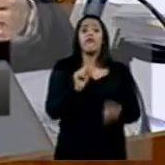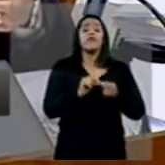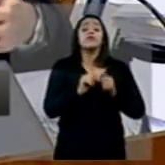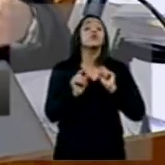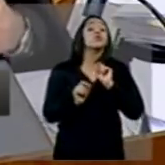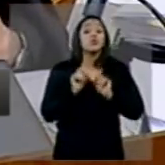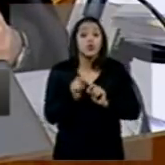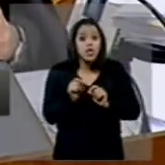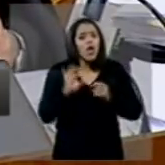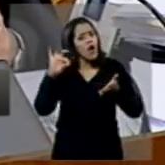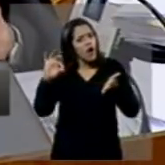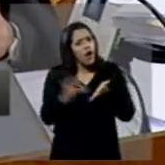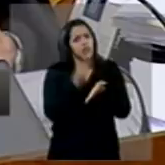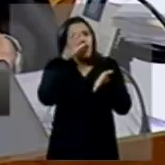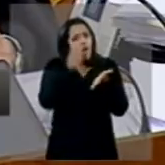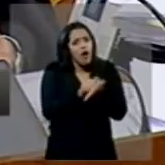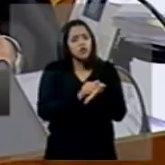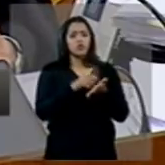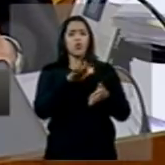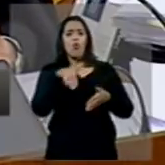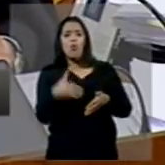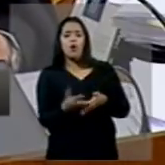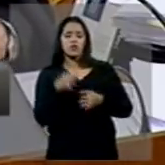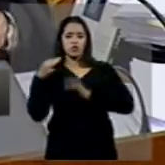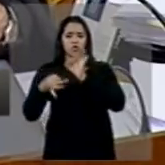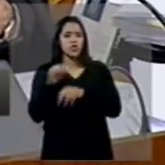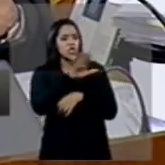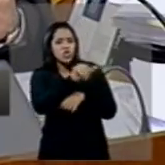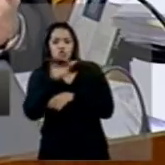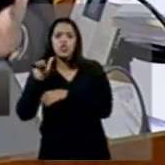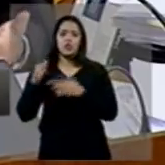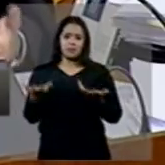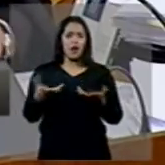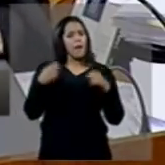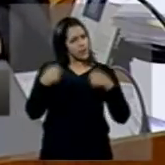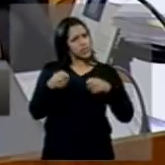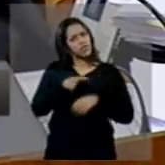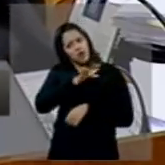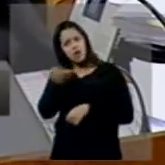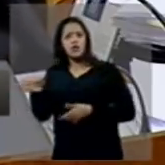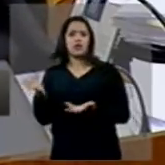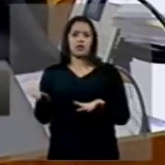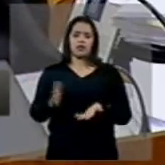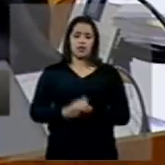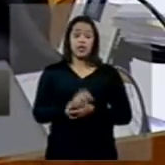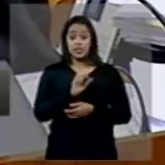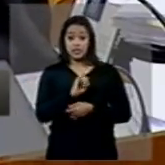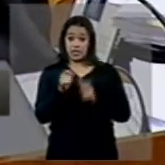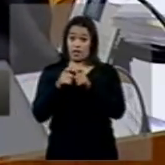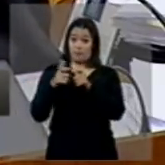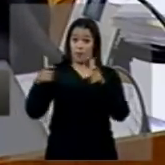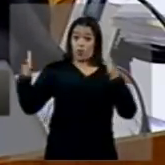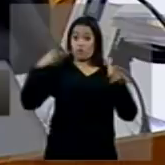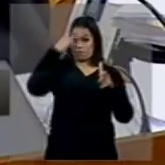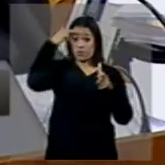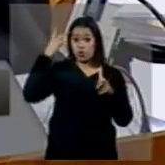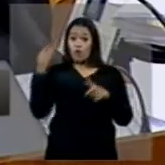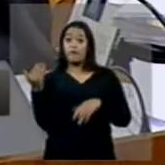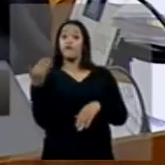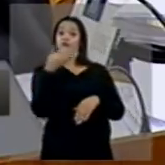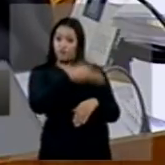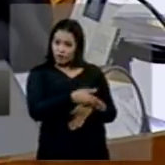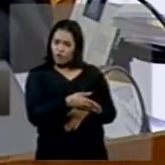de se recadastrar quando chamado. Se a grande maioria se recadastrou e